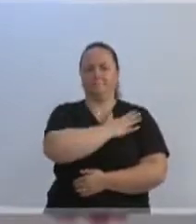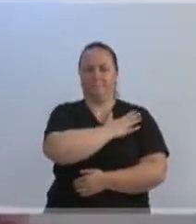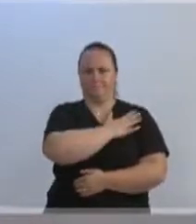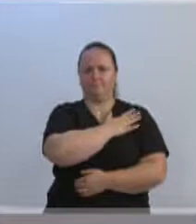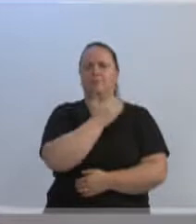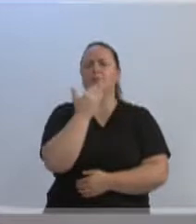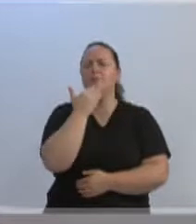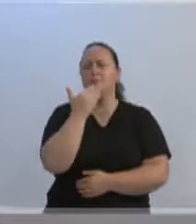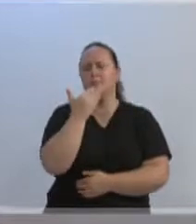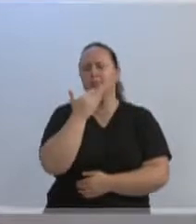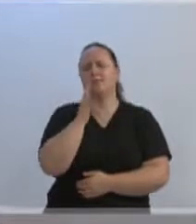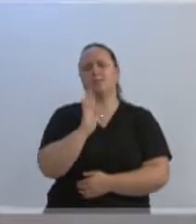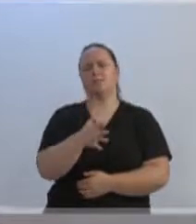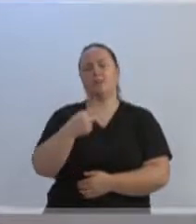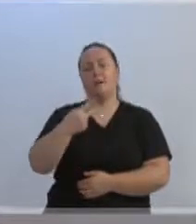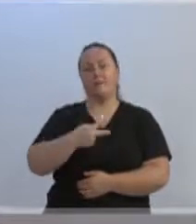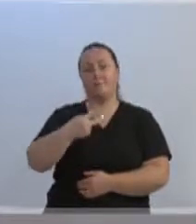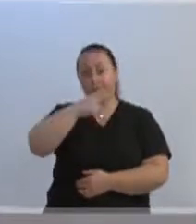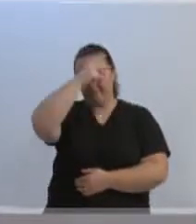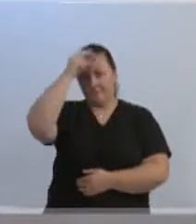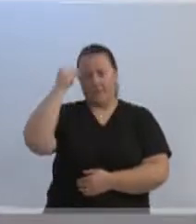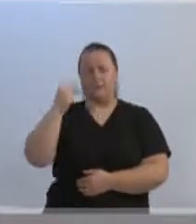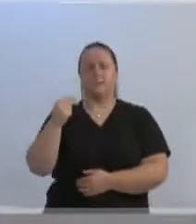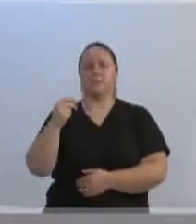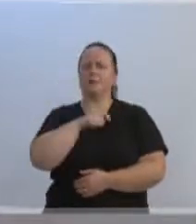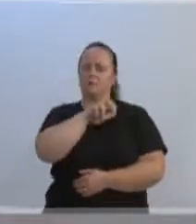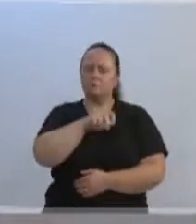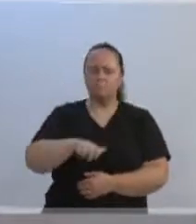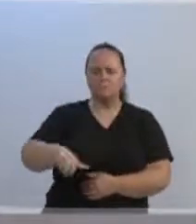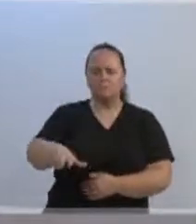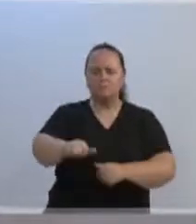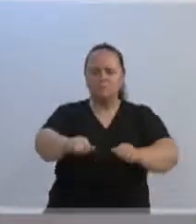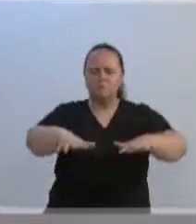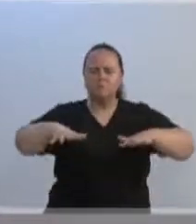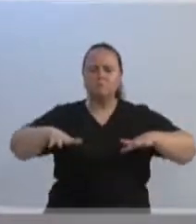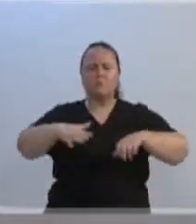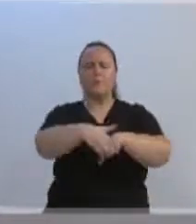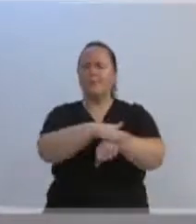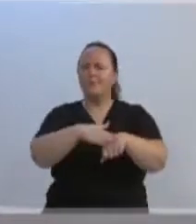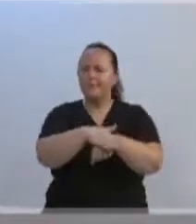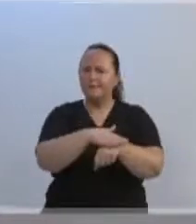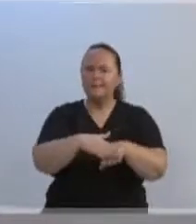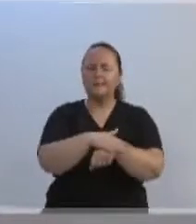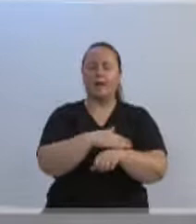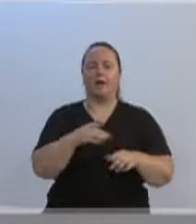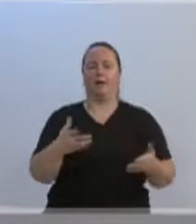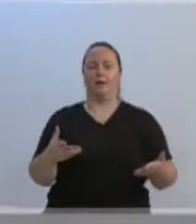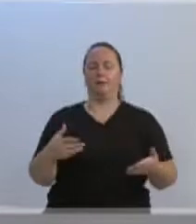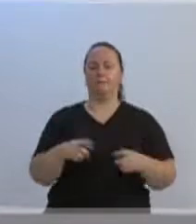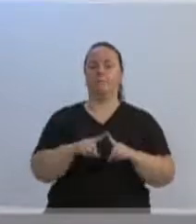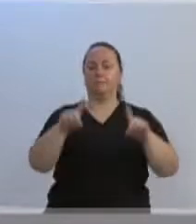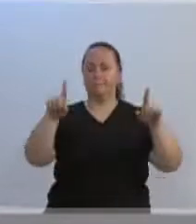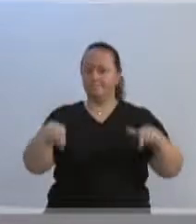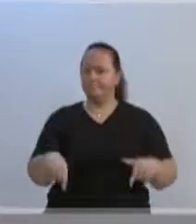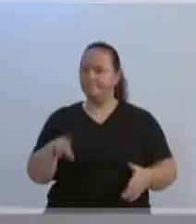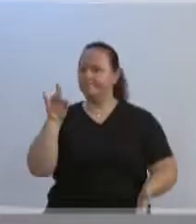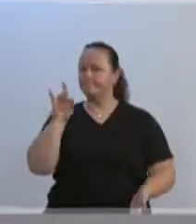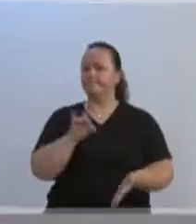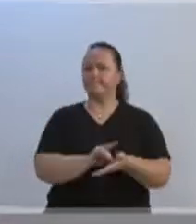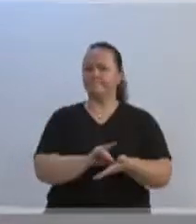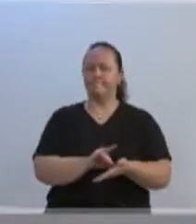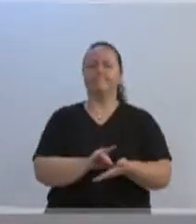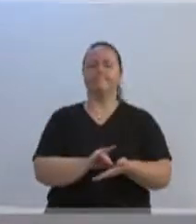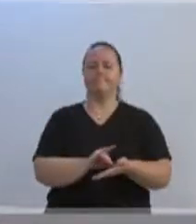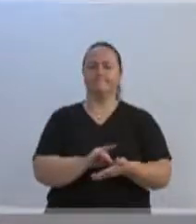pra ele várias vezes quando o prefeito vamos descer vão conversar com o servidor e o servidor sem dúvida ficou